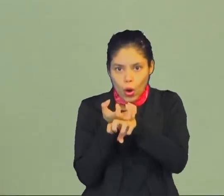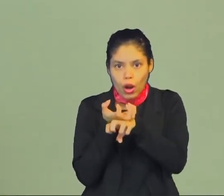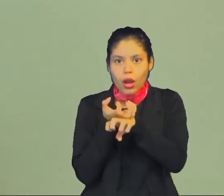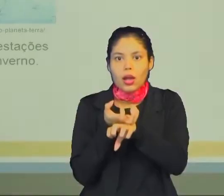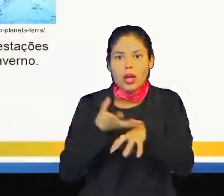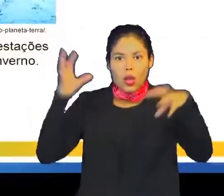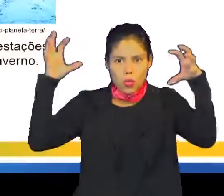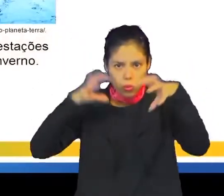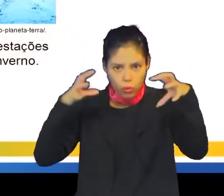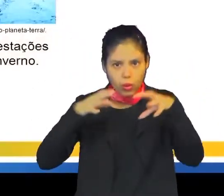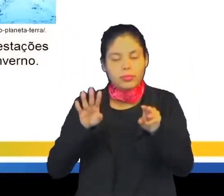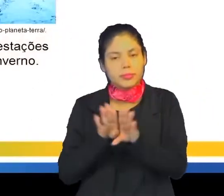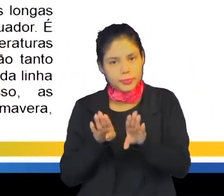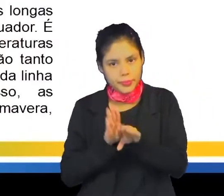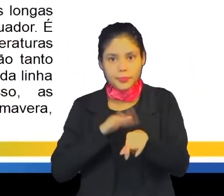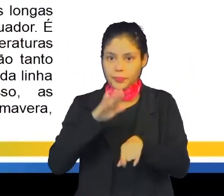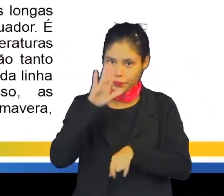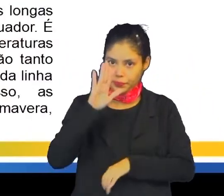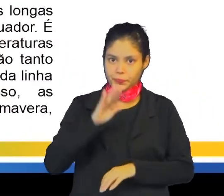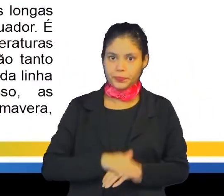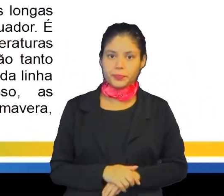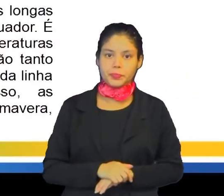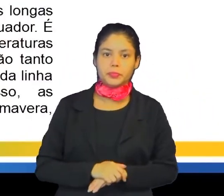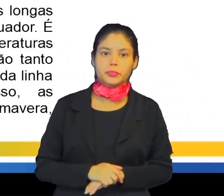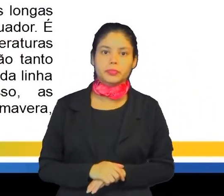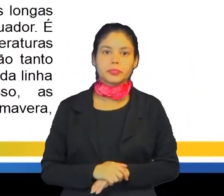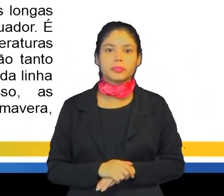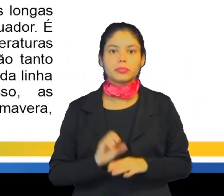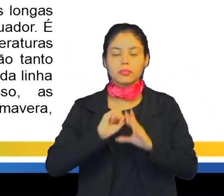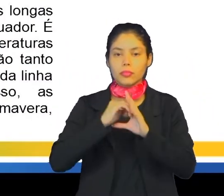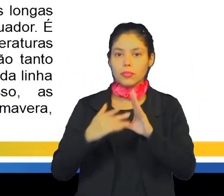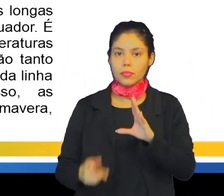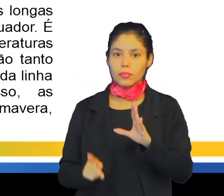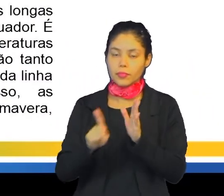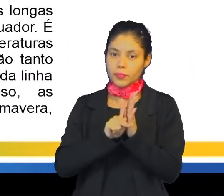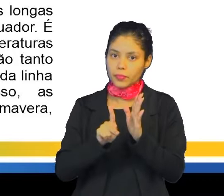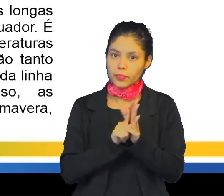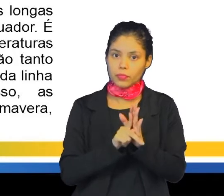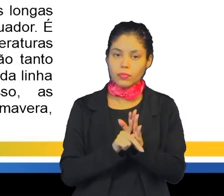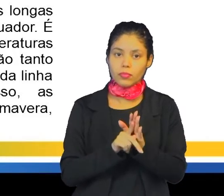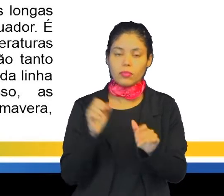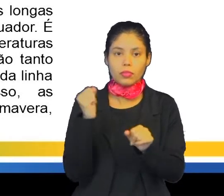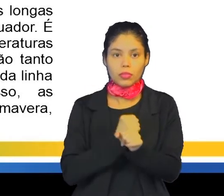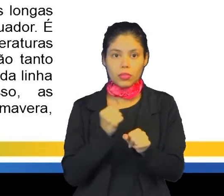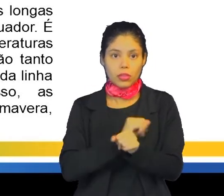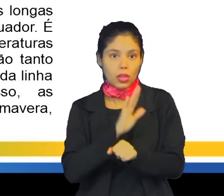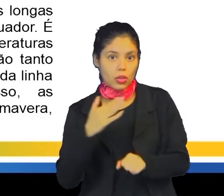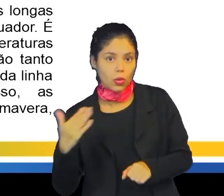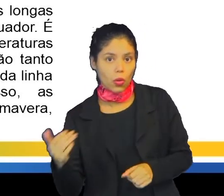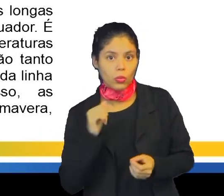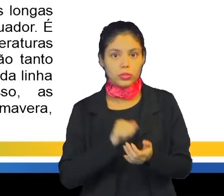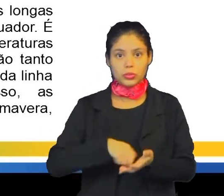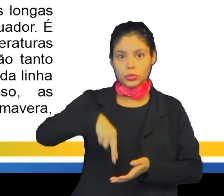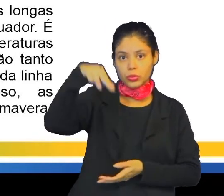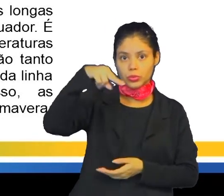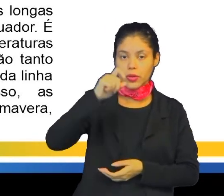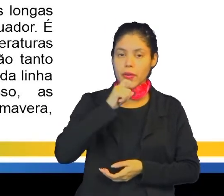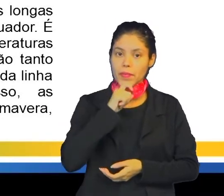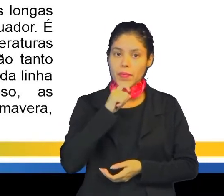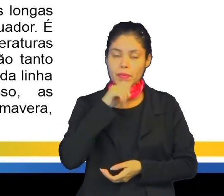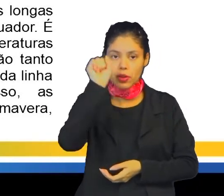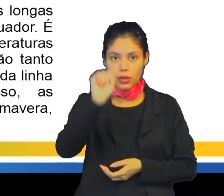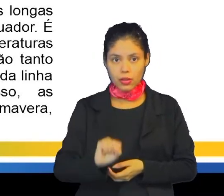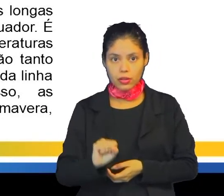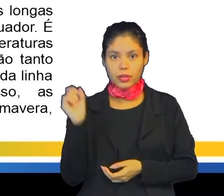uma estação um pouco mais chuvas também característica das estações do ano quando no mistério Norte É